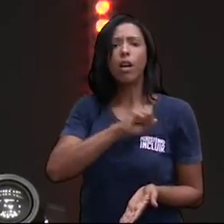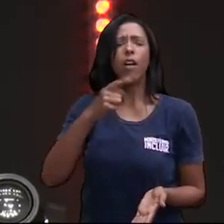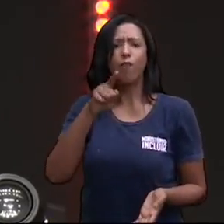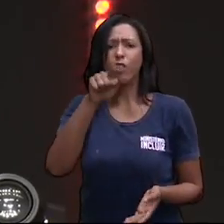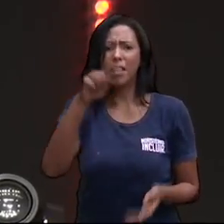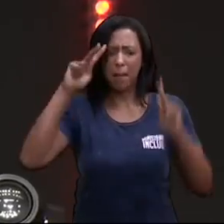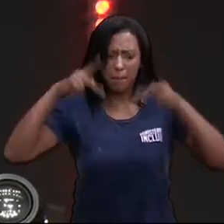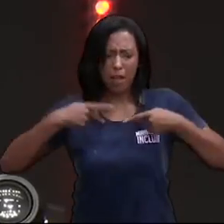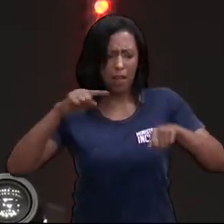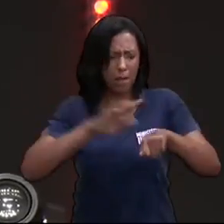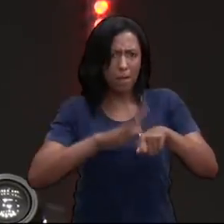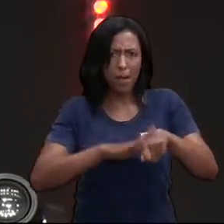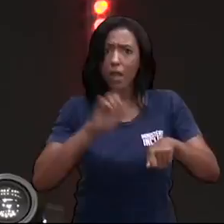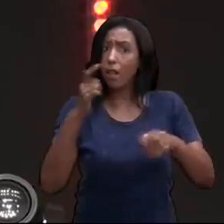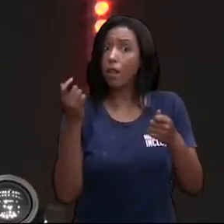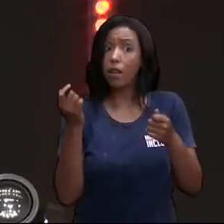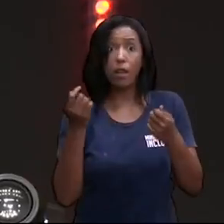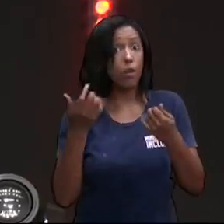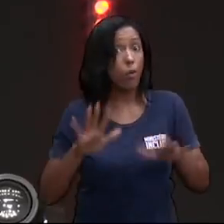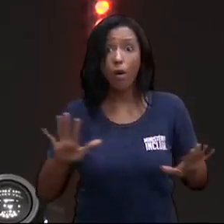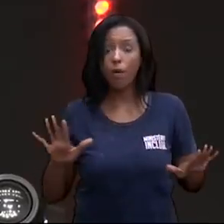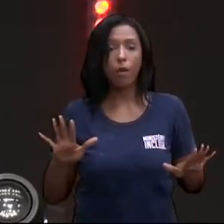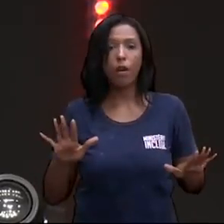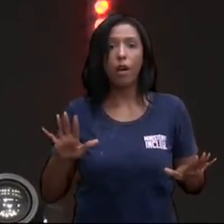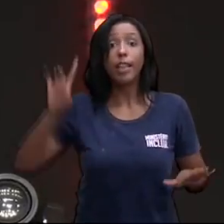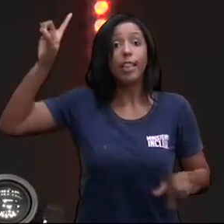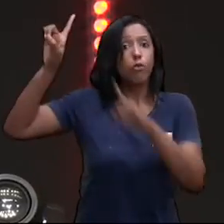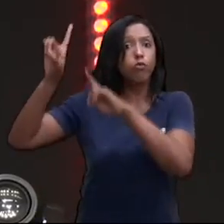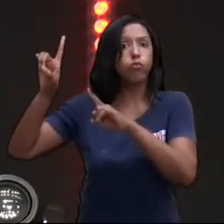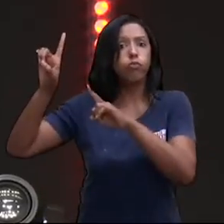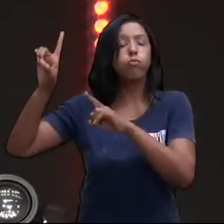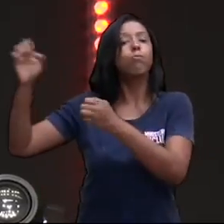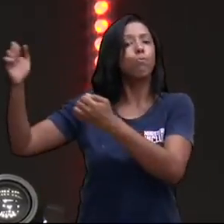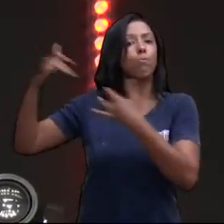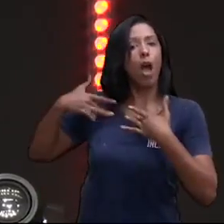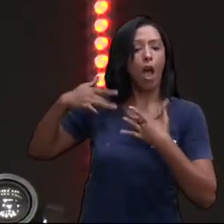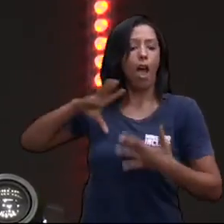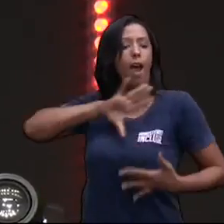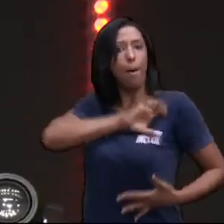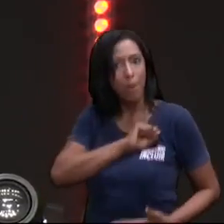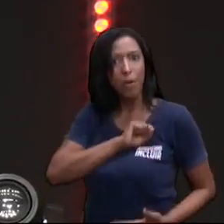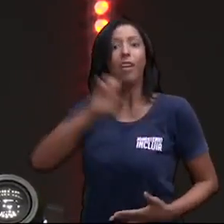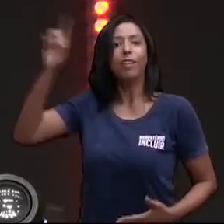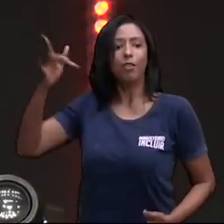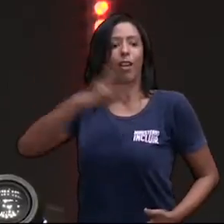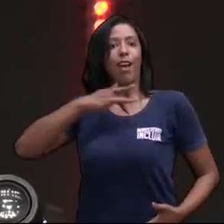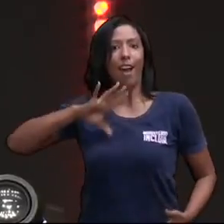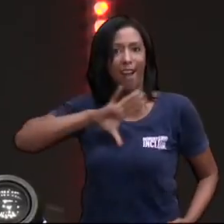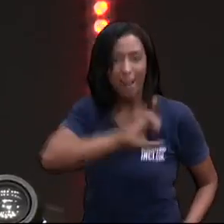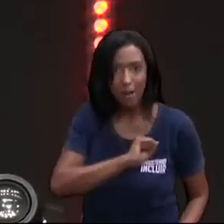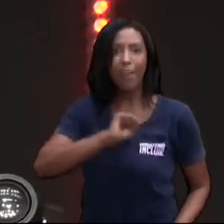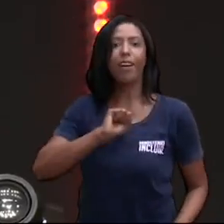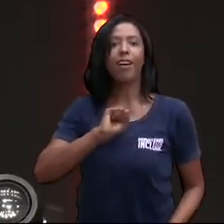Teu Dom mas é o amor de Deus a tua vida que faz a coisa acontecer e ele vai dizer olha então vocês vão viver a plenitude